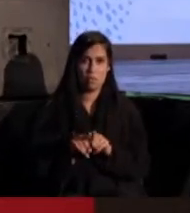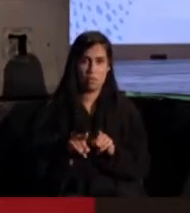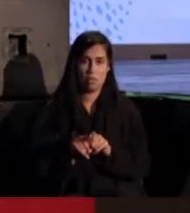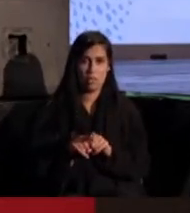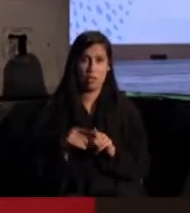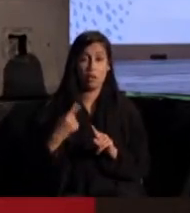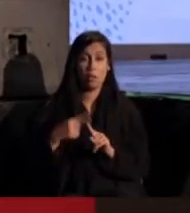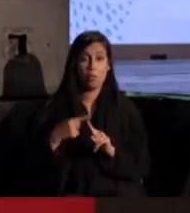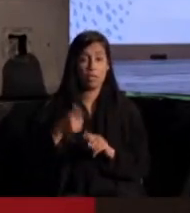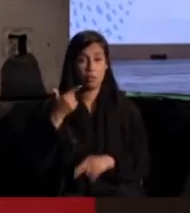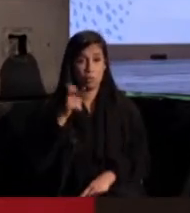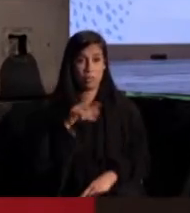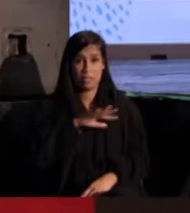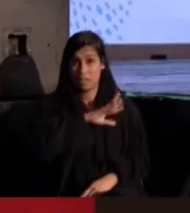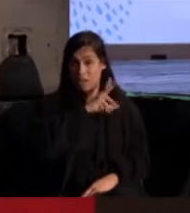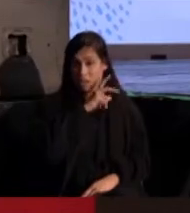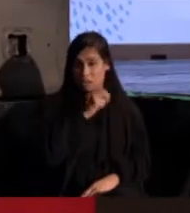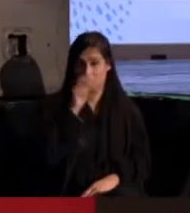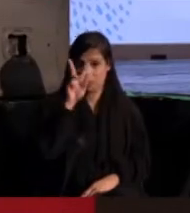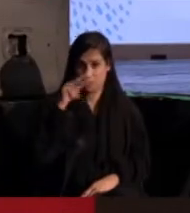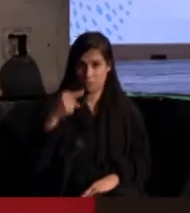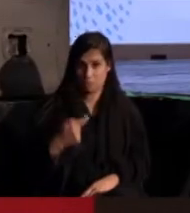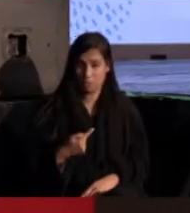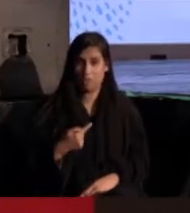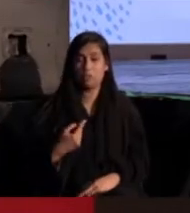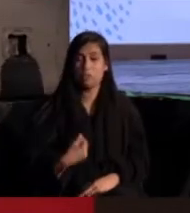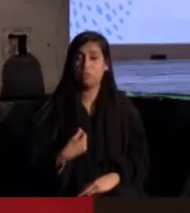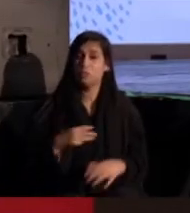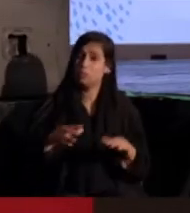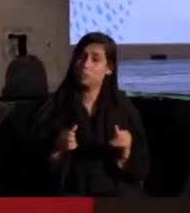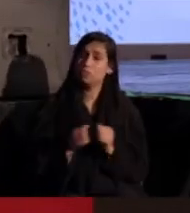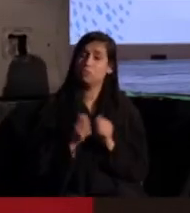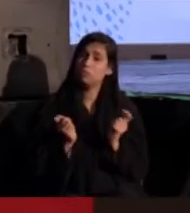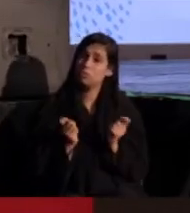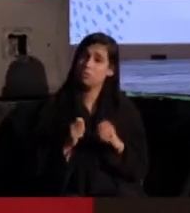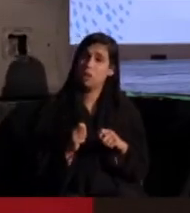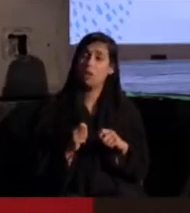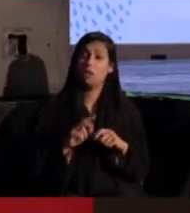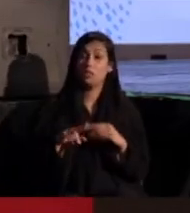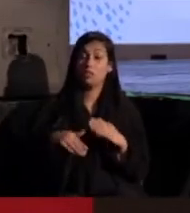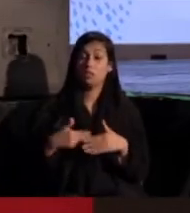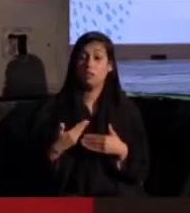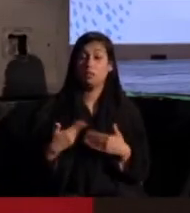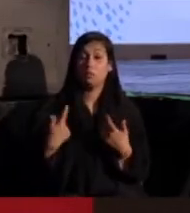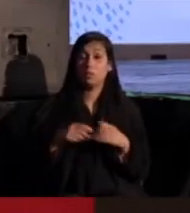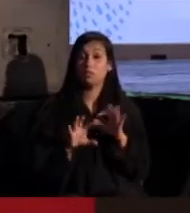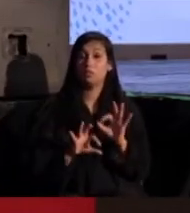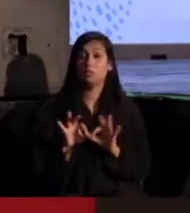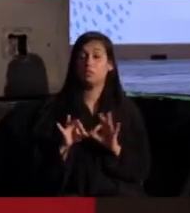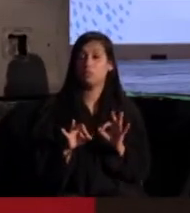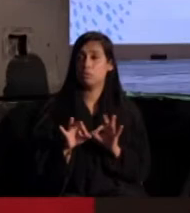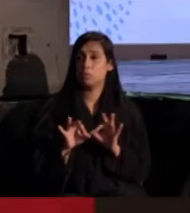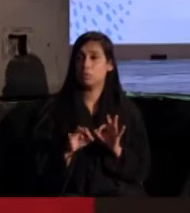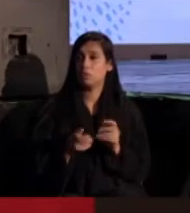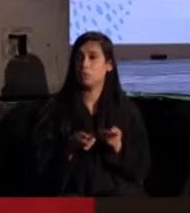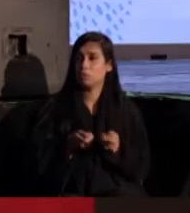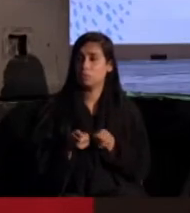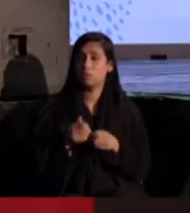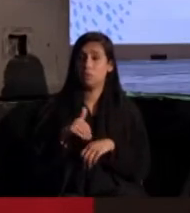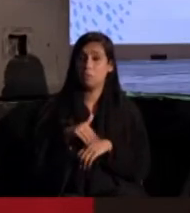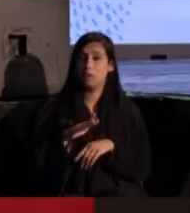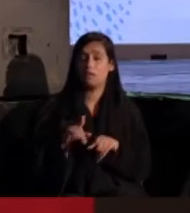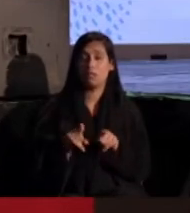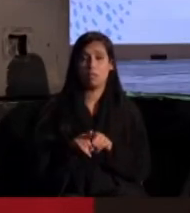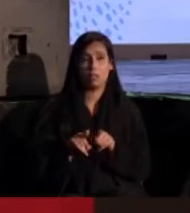animais. Porque franceses ou alemães dispõem de mais solo agricultável para